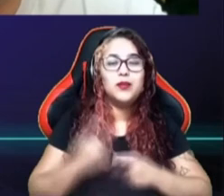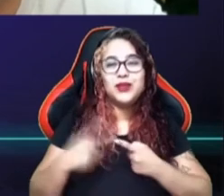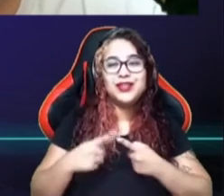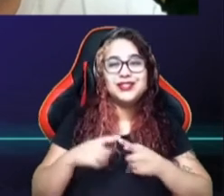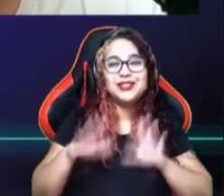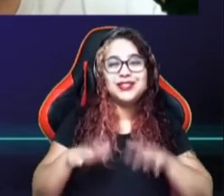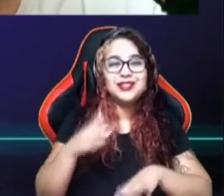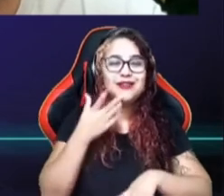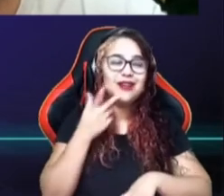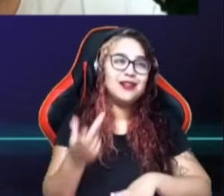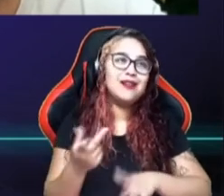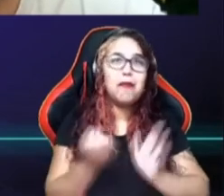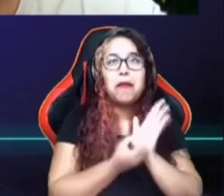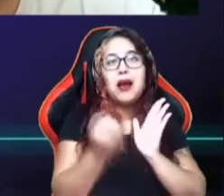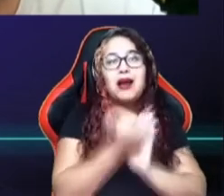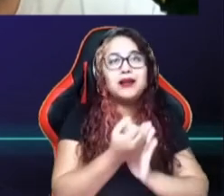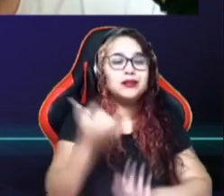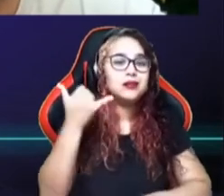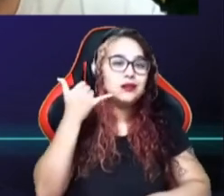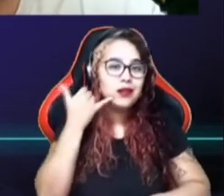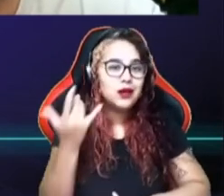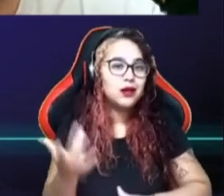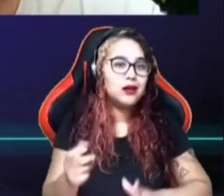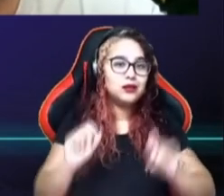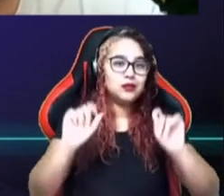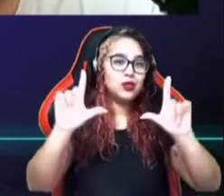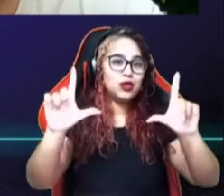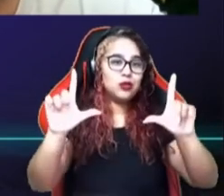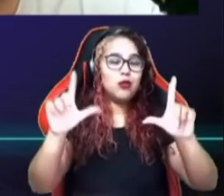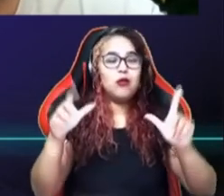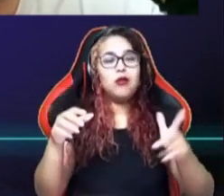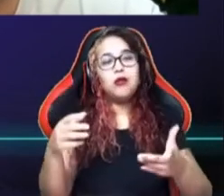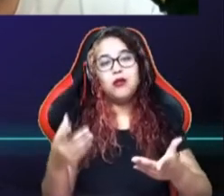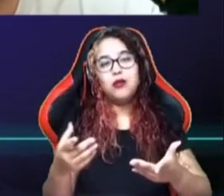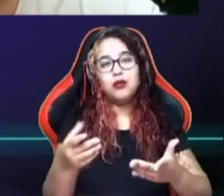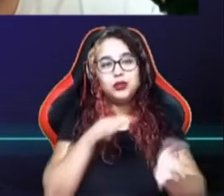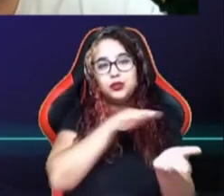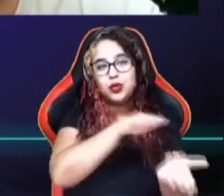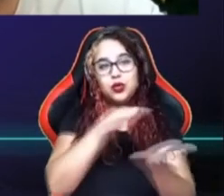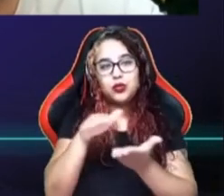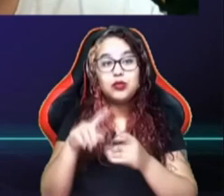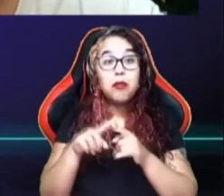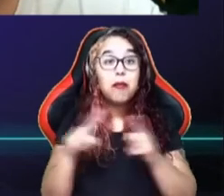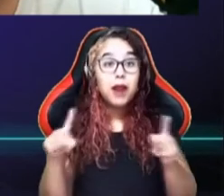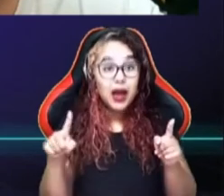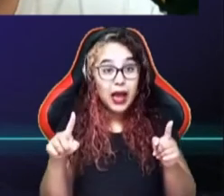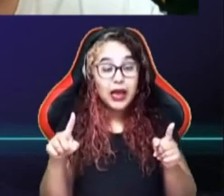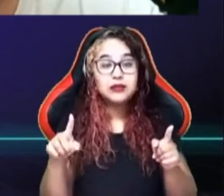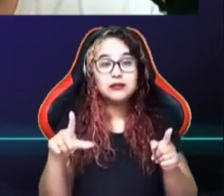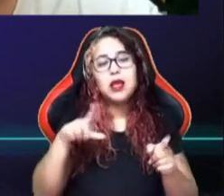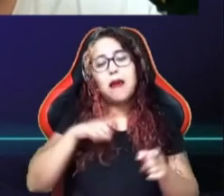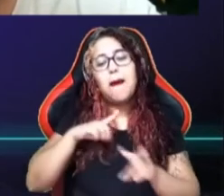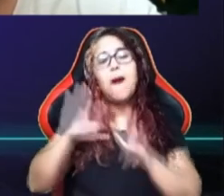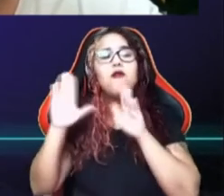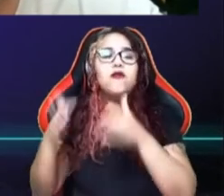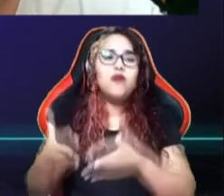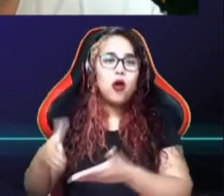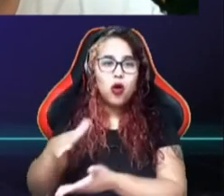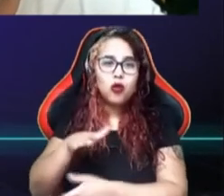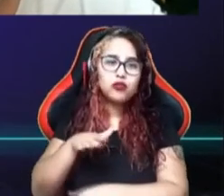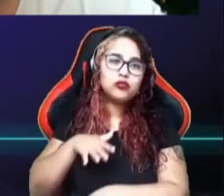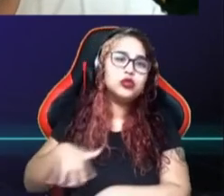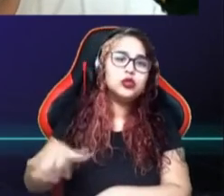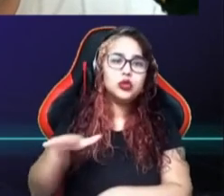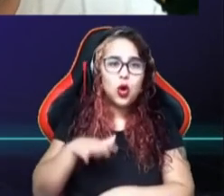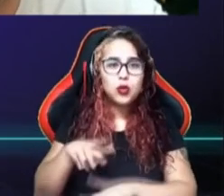lá de celular, marca de monitor, marca de produtos, mas como que essas marcas que não são gamers, endêmicas, que a gente chama, não endêmicas, podem